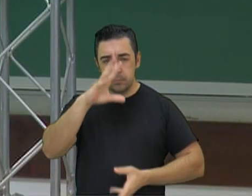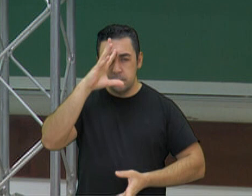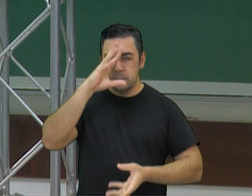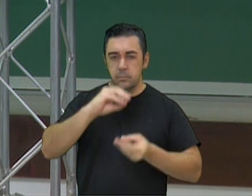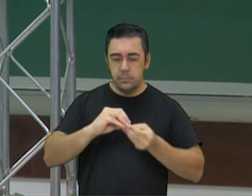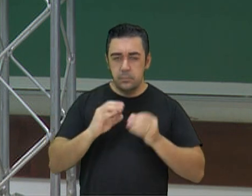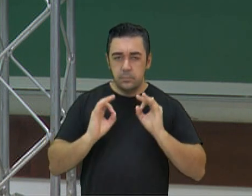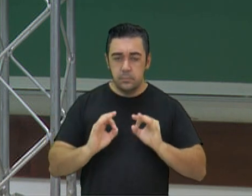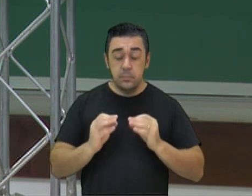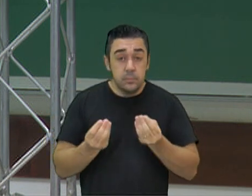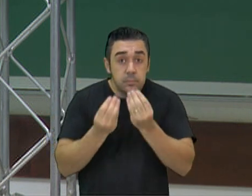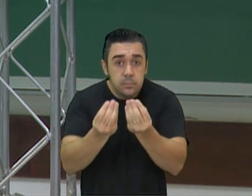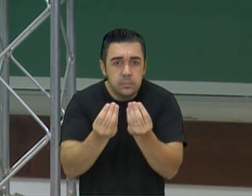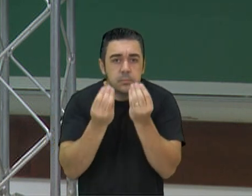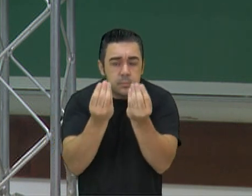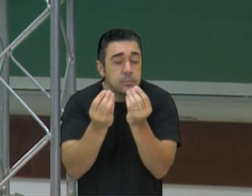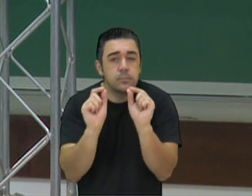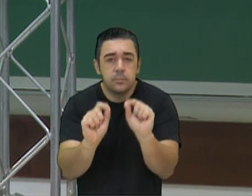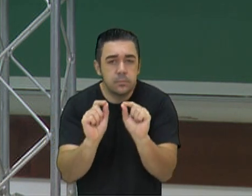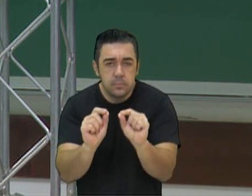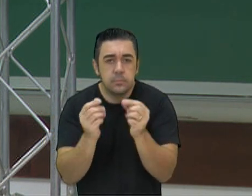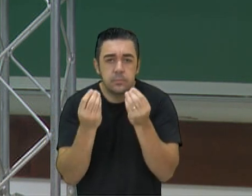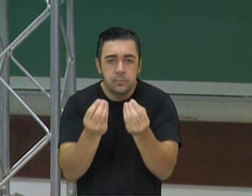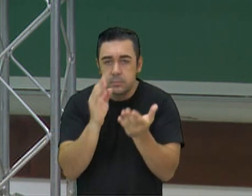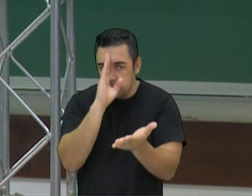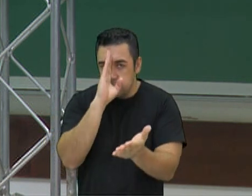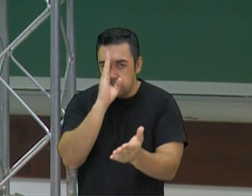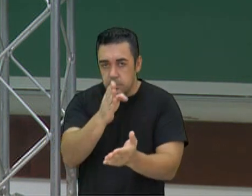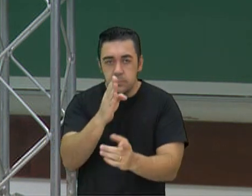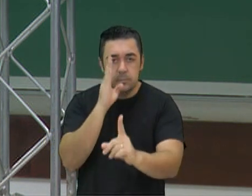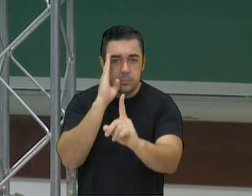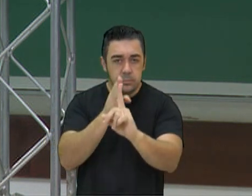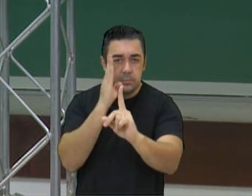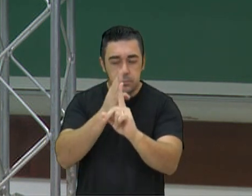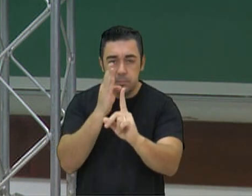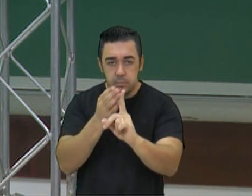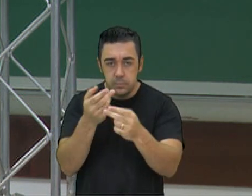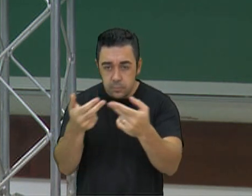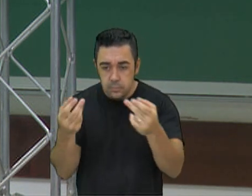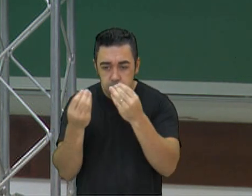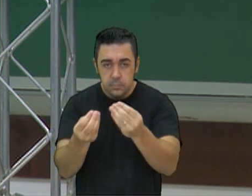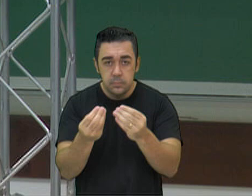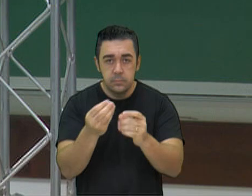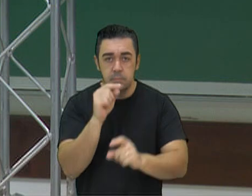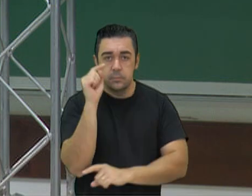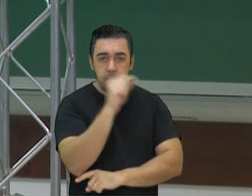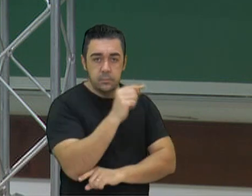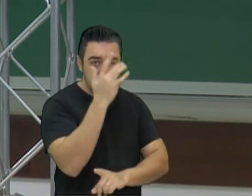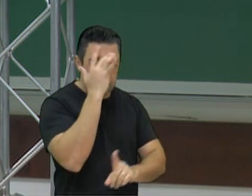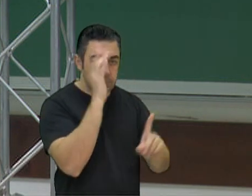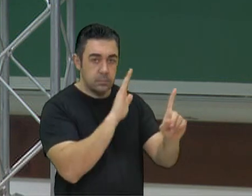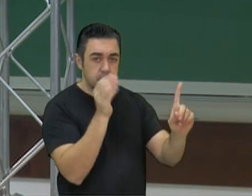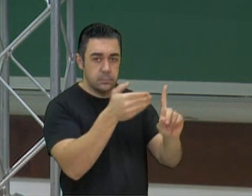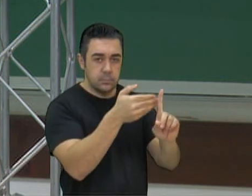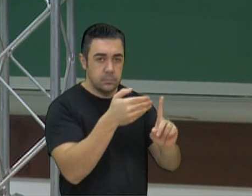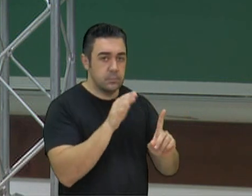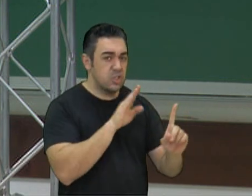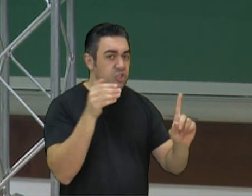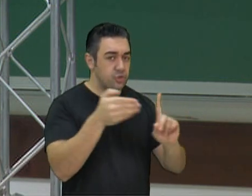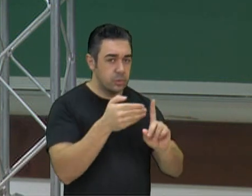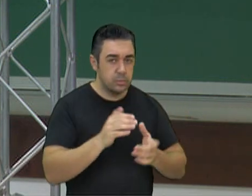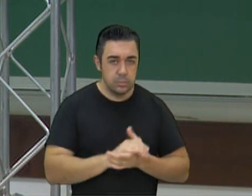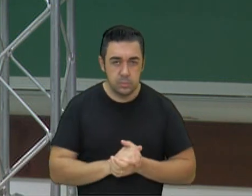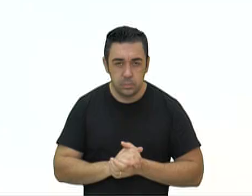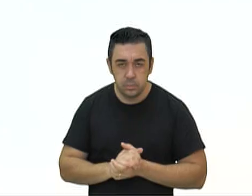Então, quem dá, dá alguma coisa, objeto direto, para alguém, objeto indireto, certo? Vamos